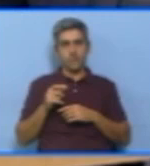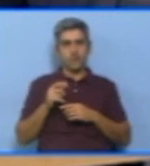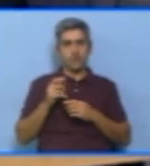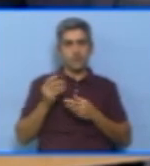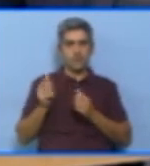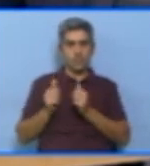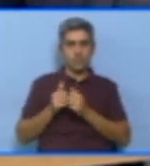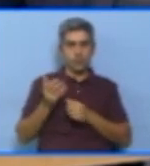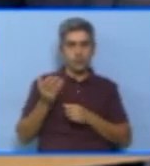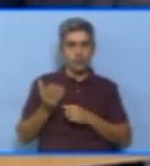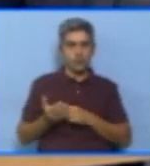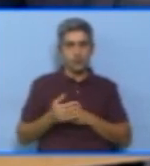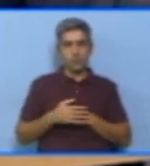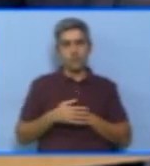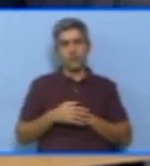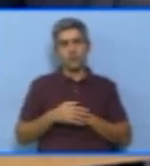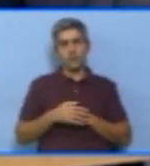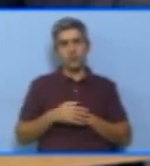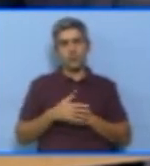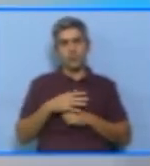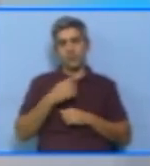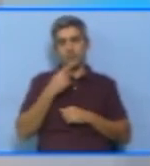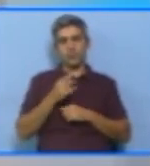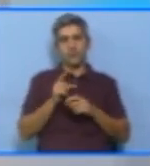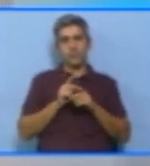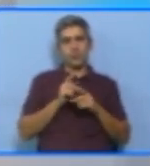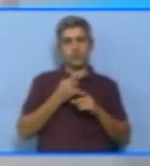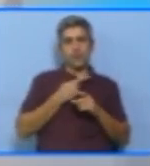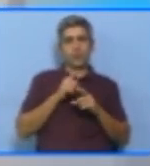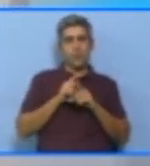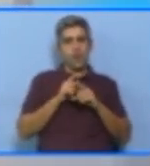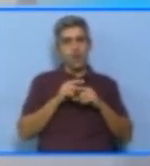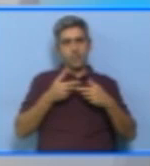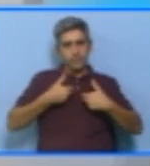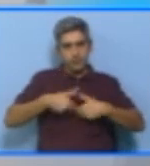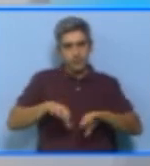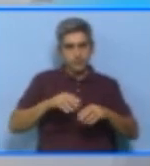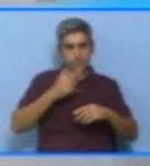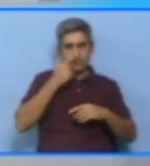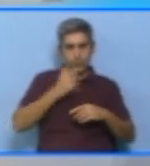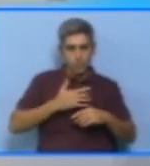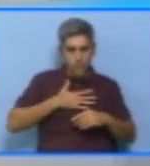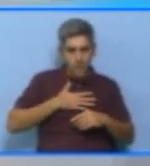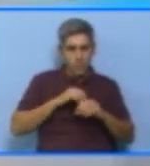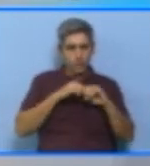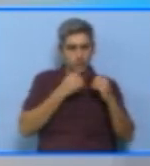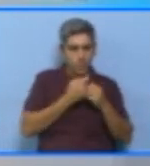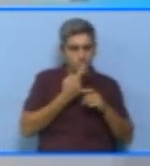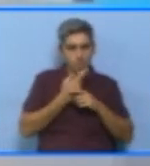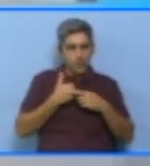meu companheiro, significa que temos de fazer este despojamento pessoal,